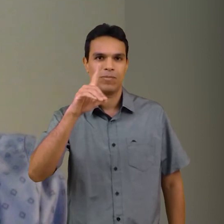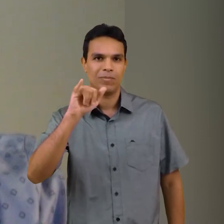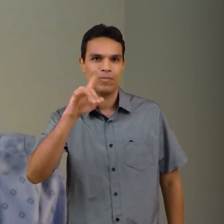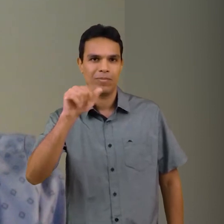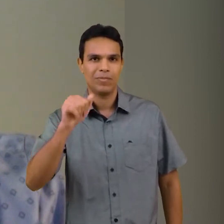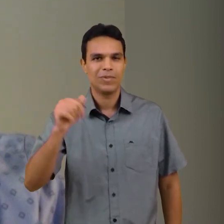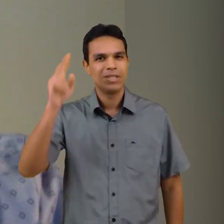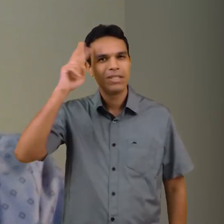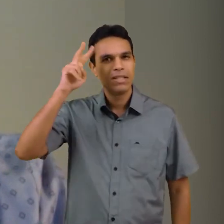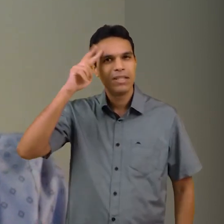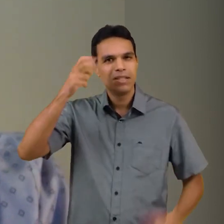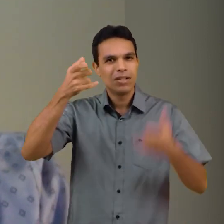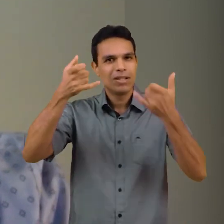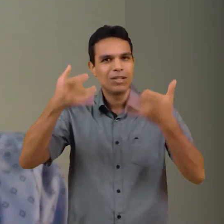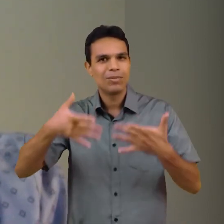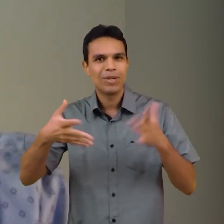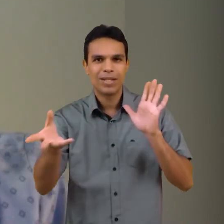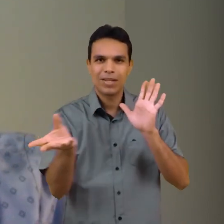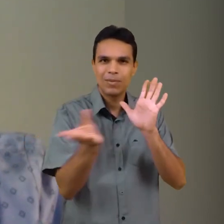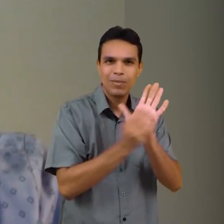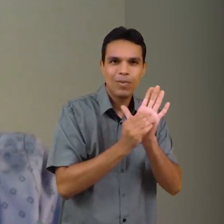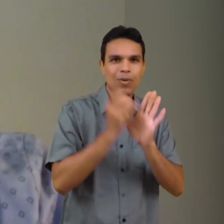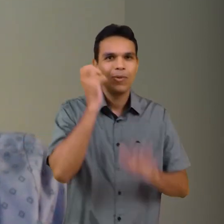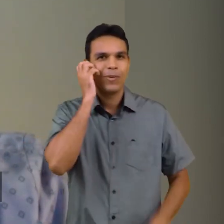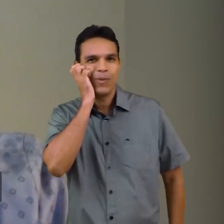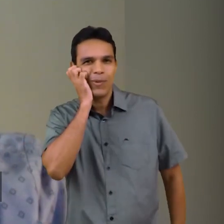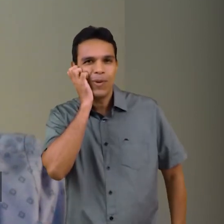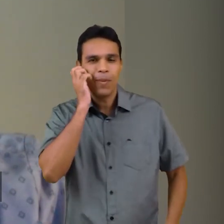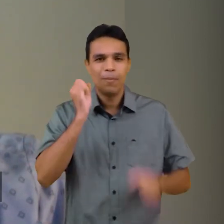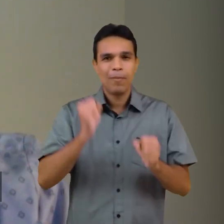expandidas, narrativas para celular, enfim,